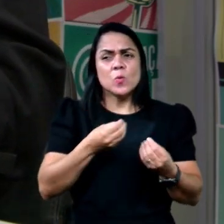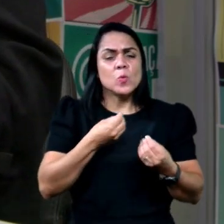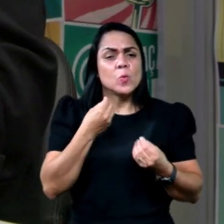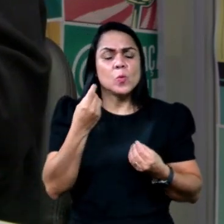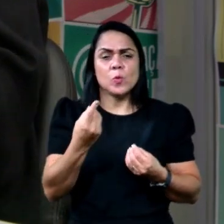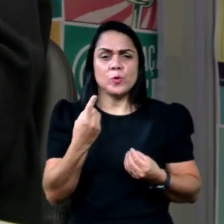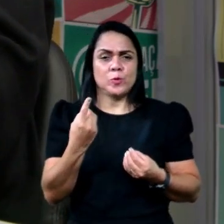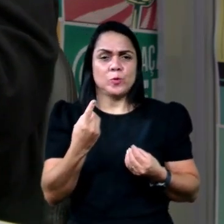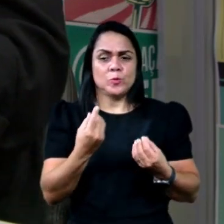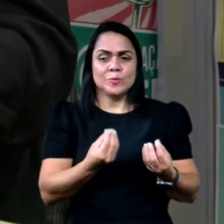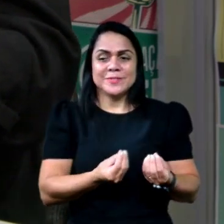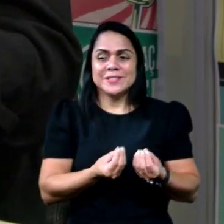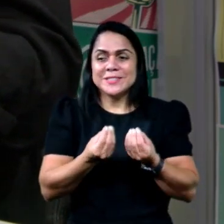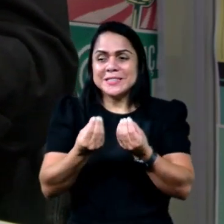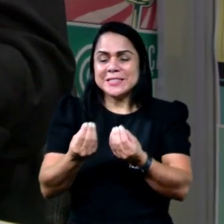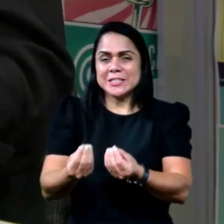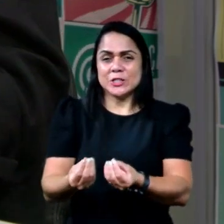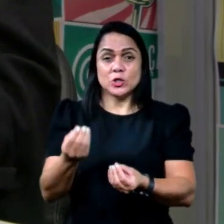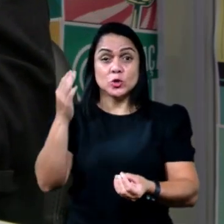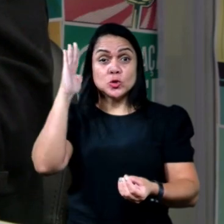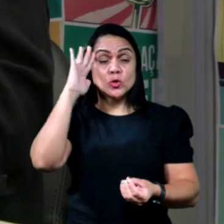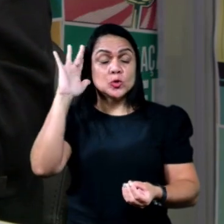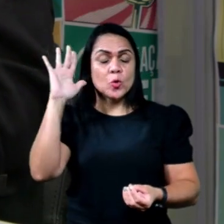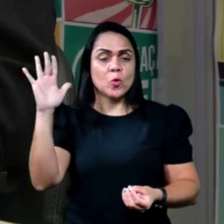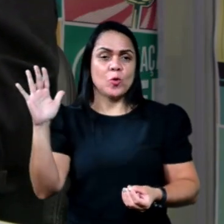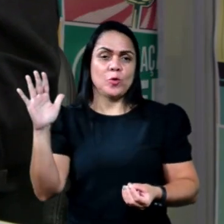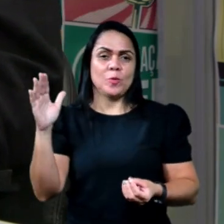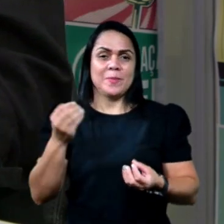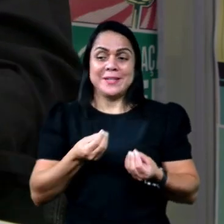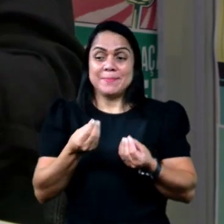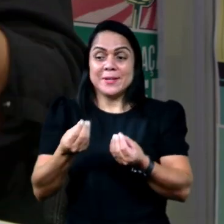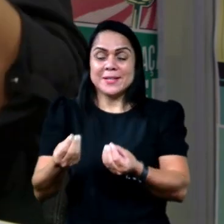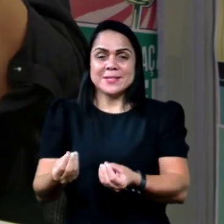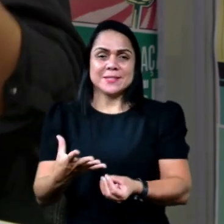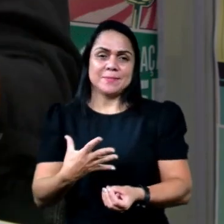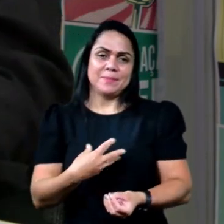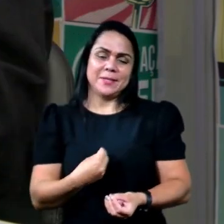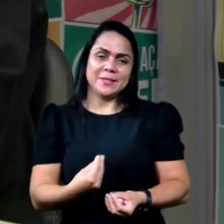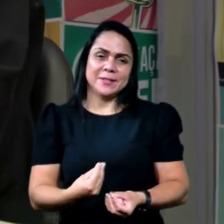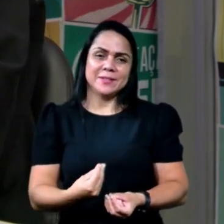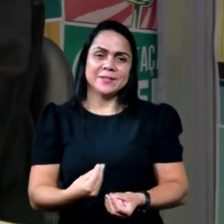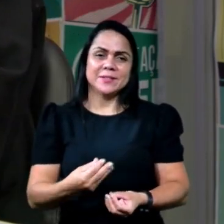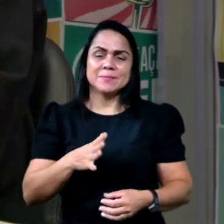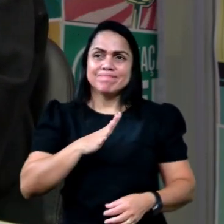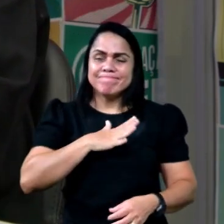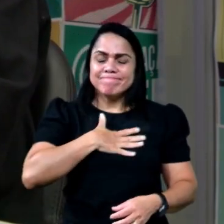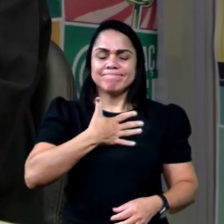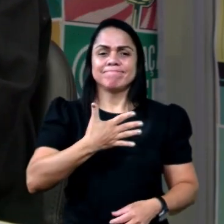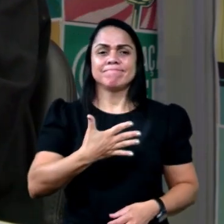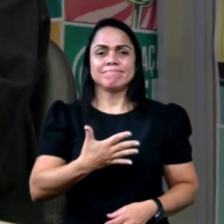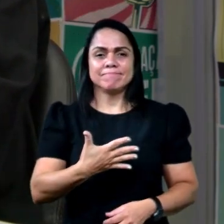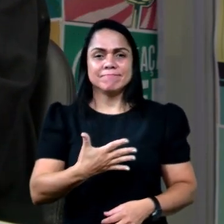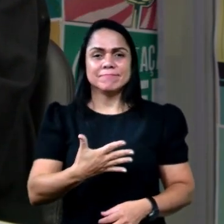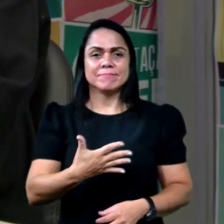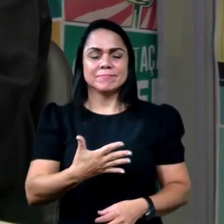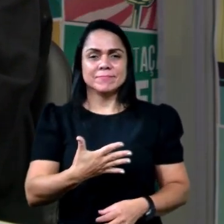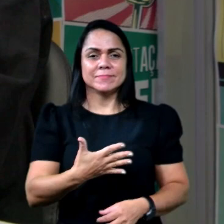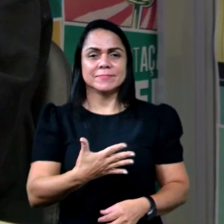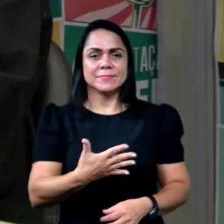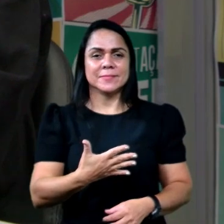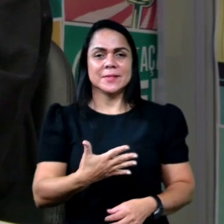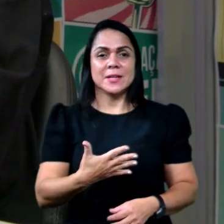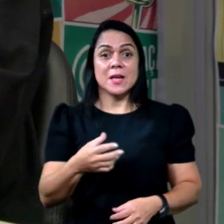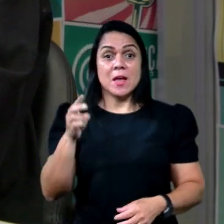menina. Isso foi fundíssimo no meu coração. Isso foi muito impactante para mim. É uma